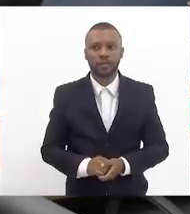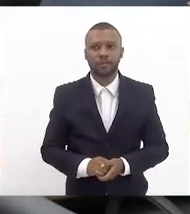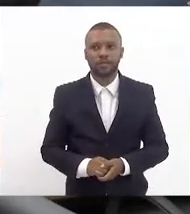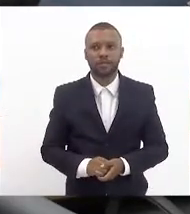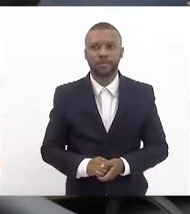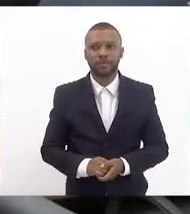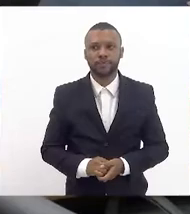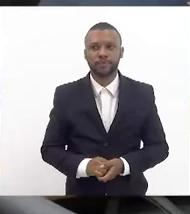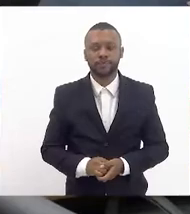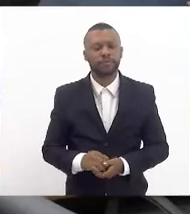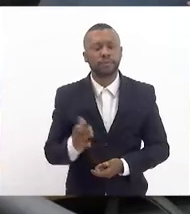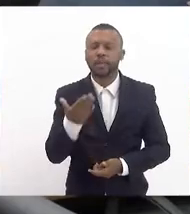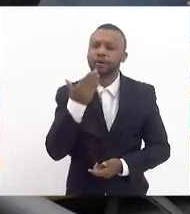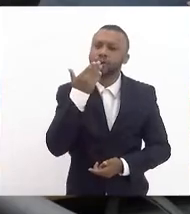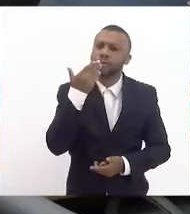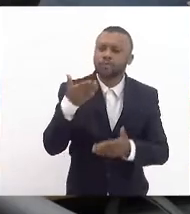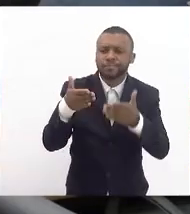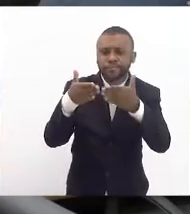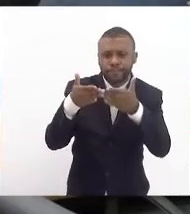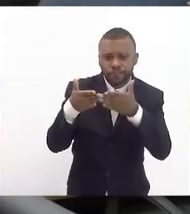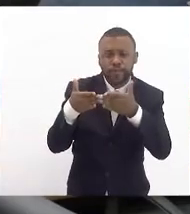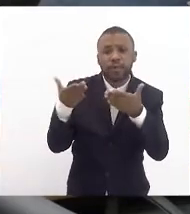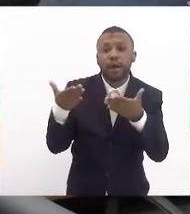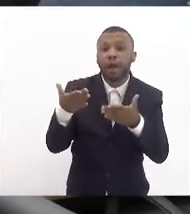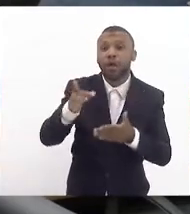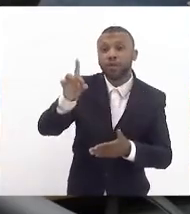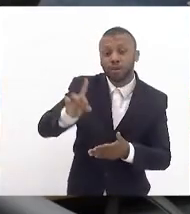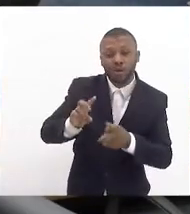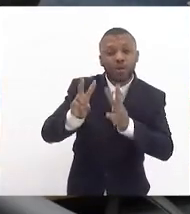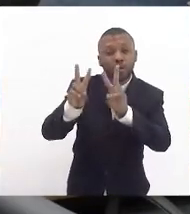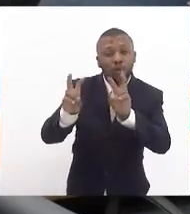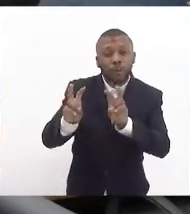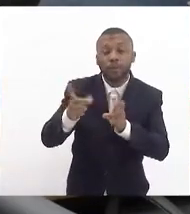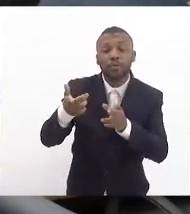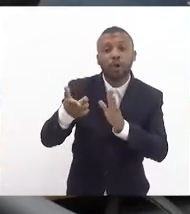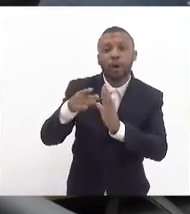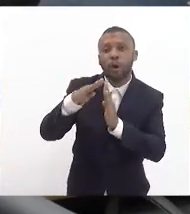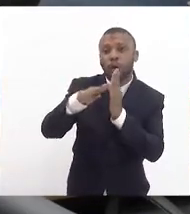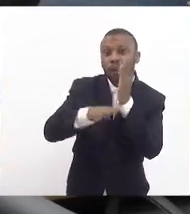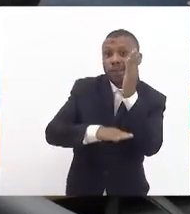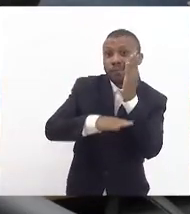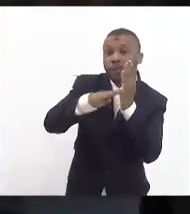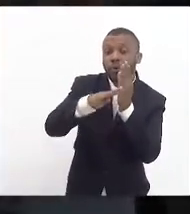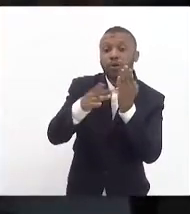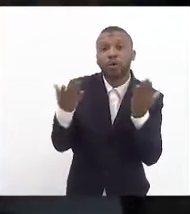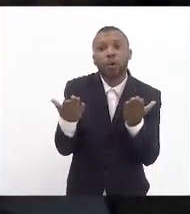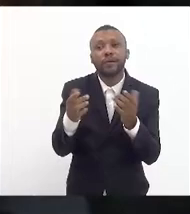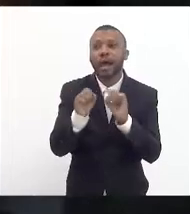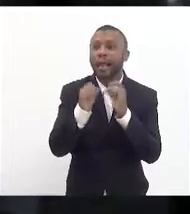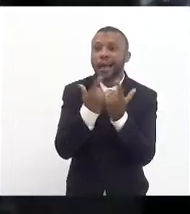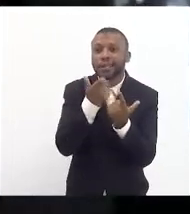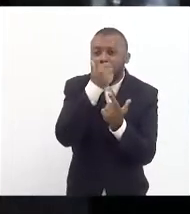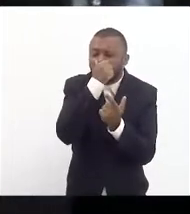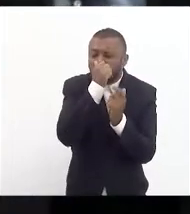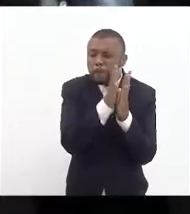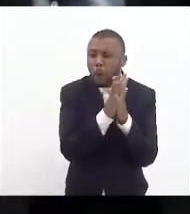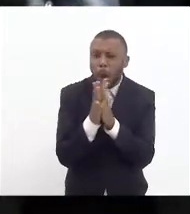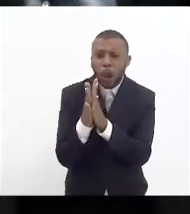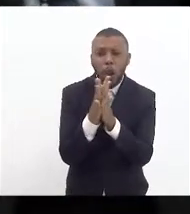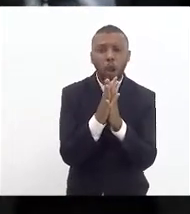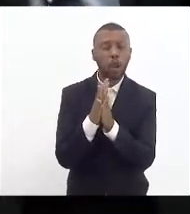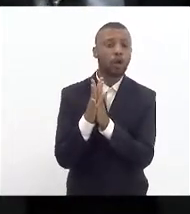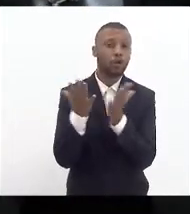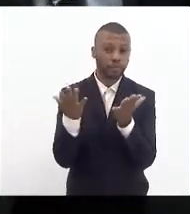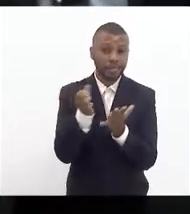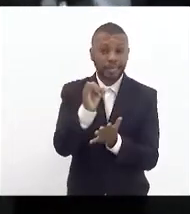Presidente, pedir providências à mesa diretora em relação aos elevadores, que a casa está cheia. Se é o politicamente correto